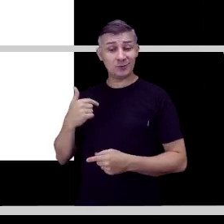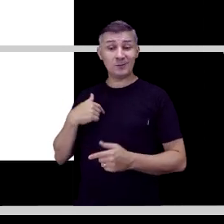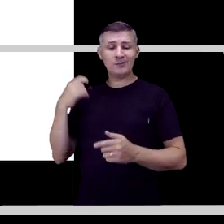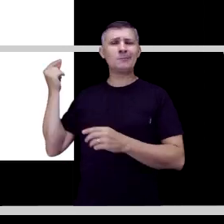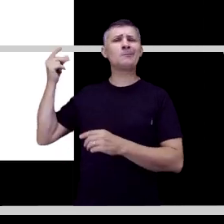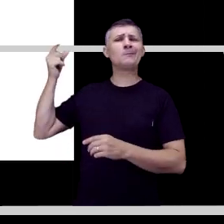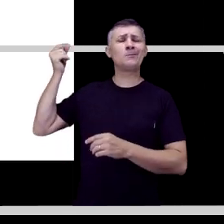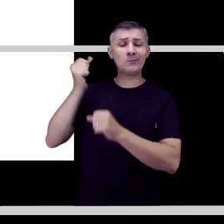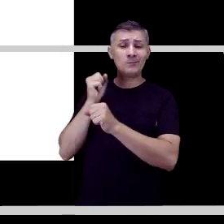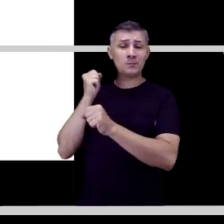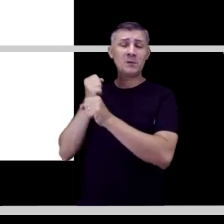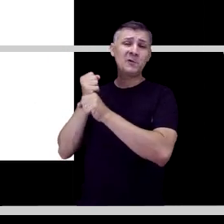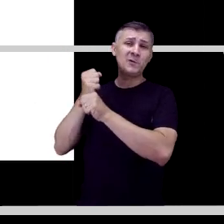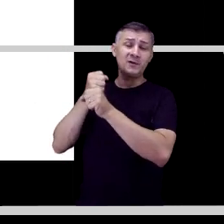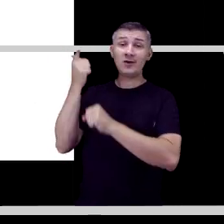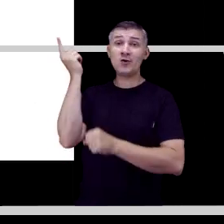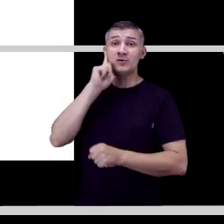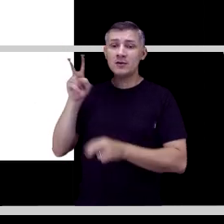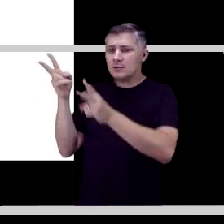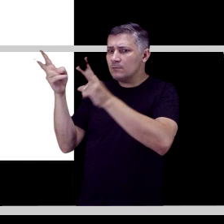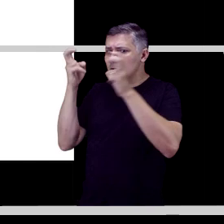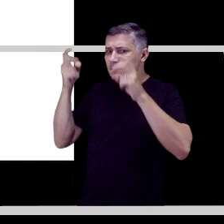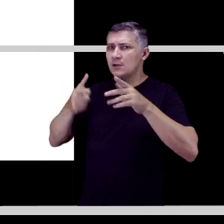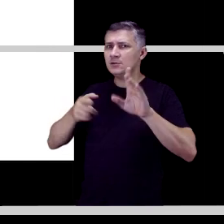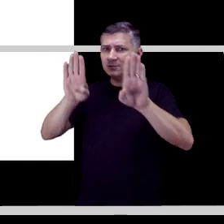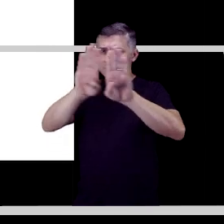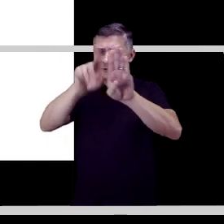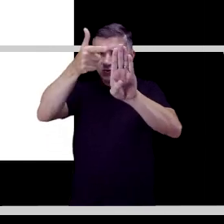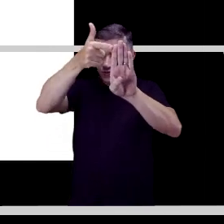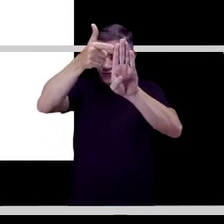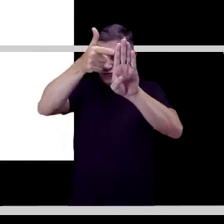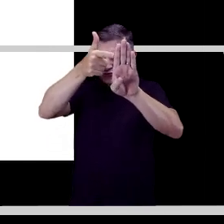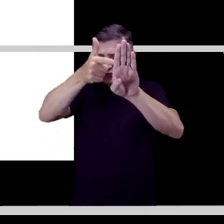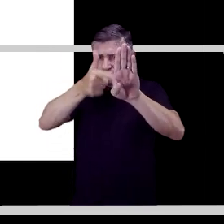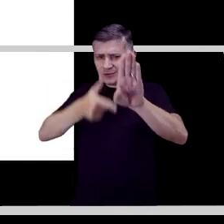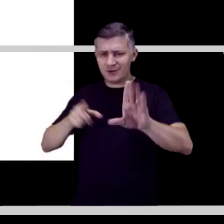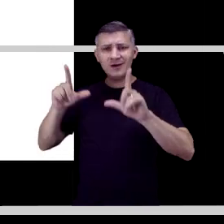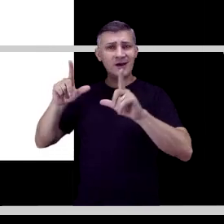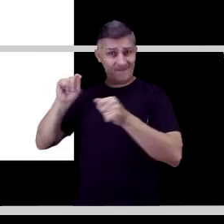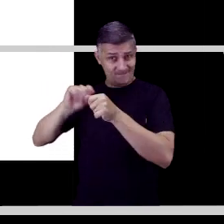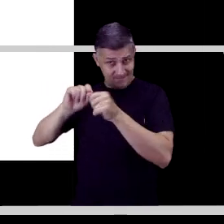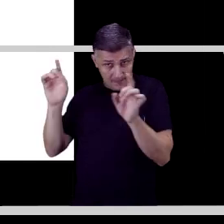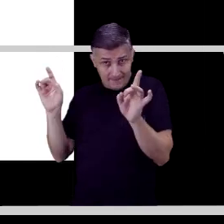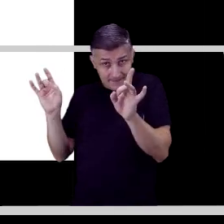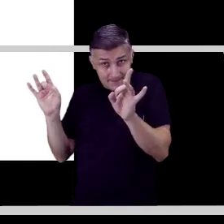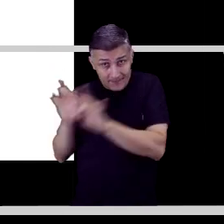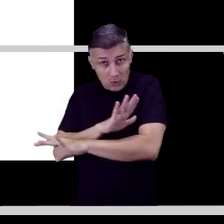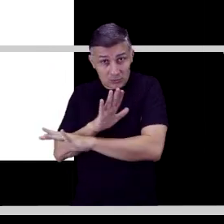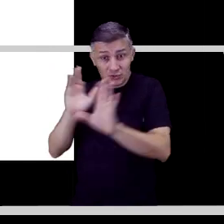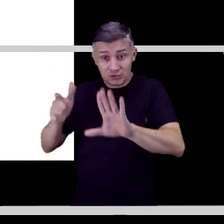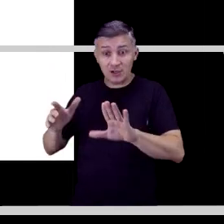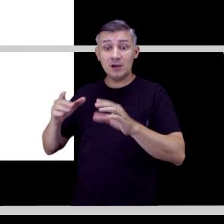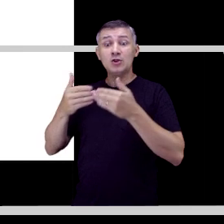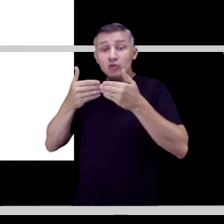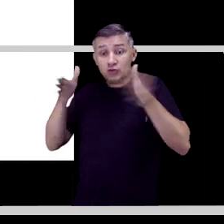do edifício e a sua aparência, né? E ele tem uma questão bonita lá de marcar a passagem do tempo, que, como eu disse, né, a gente